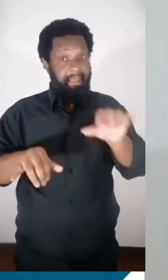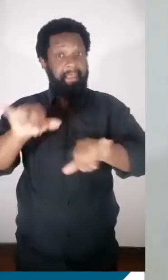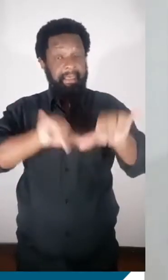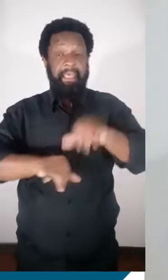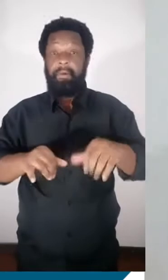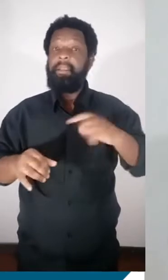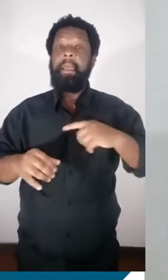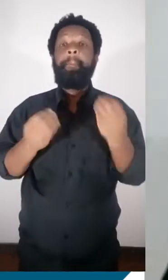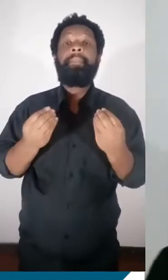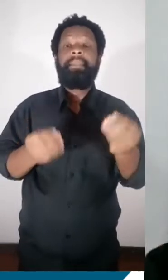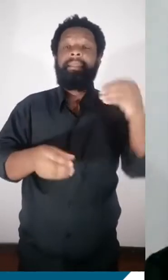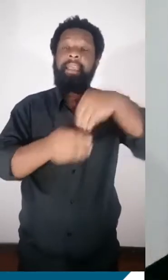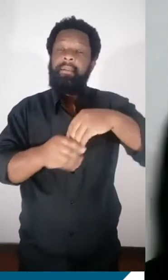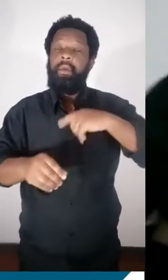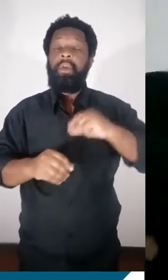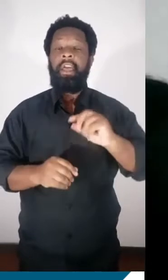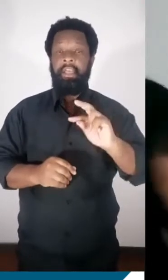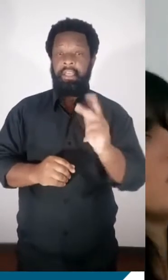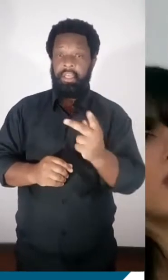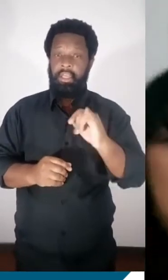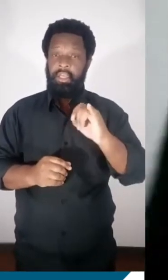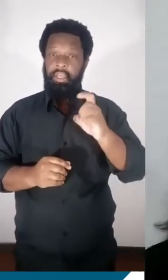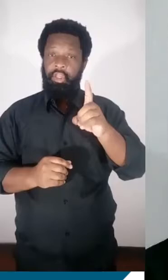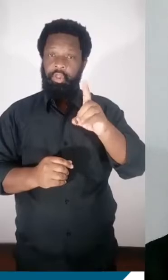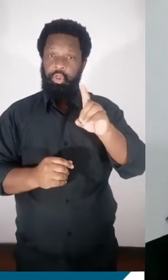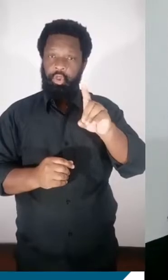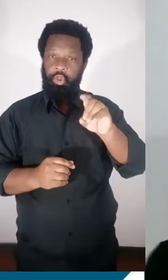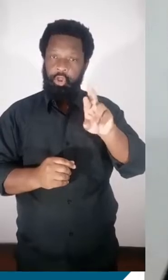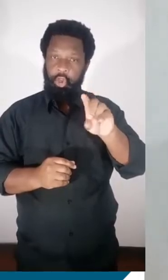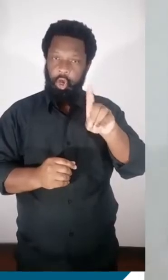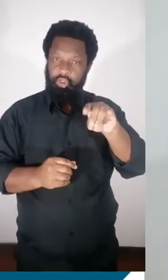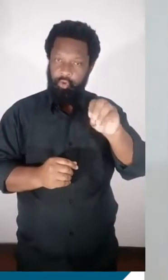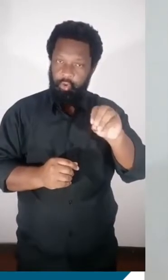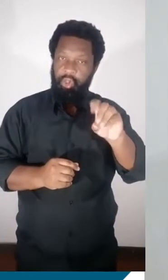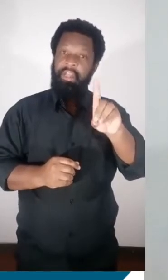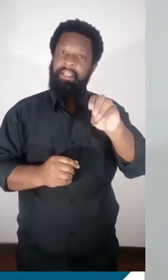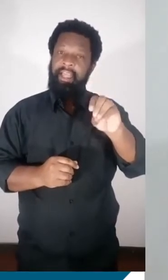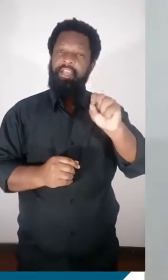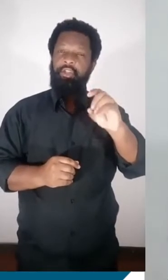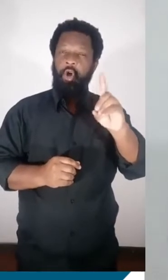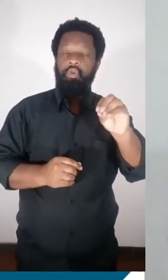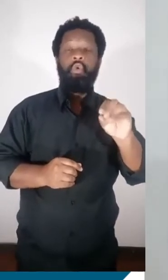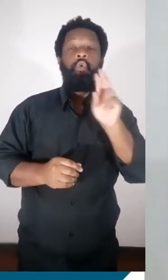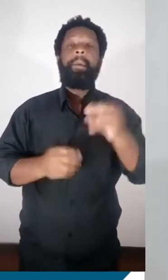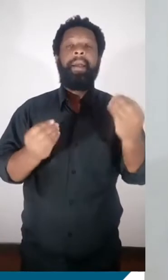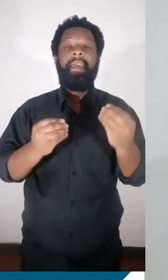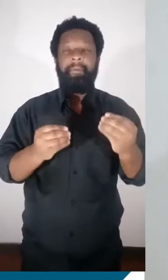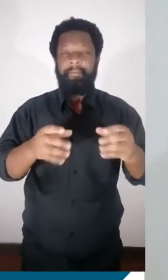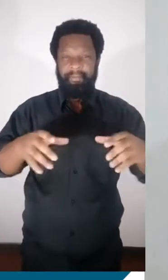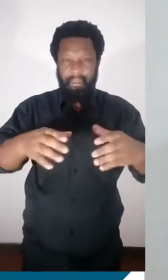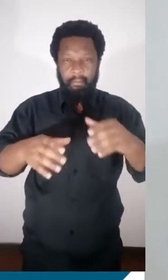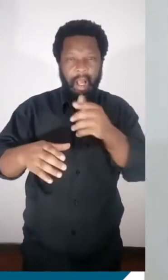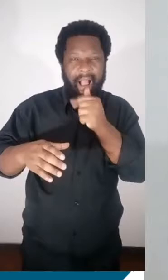produto químico que tem na sua composição hidróxido de sódio e ele é utilizado para desentupir pias e ralos. Então,